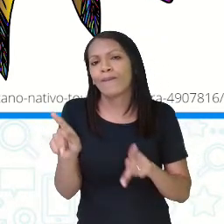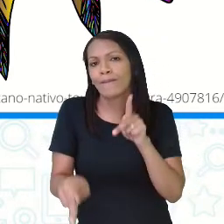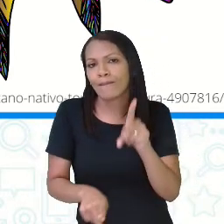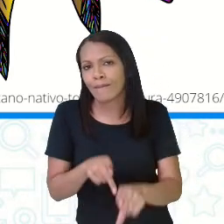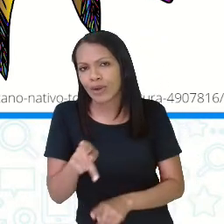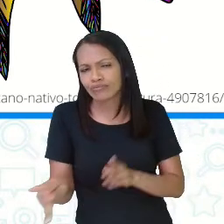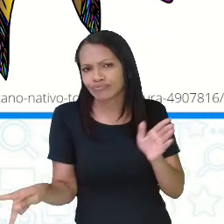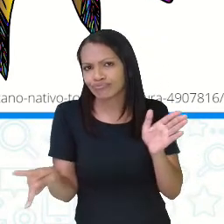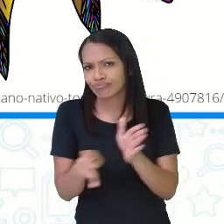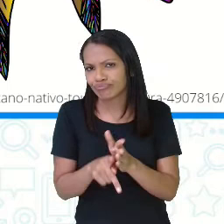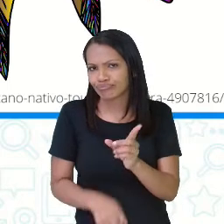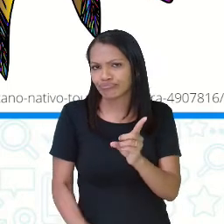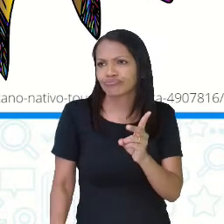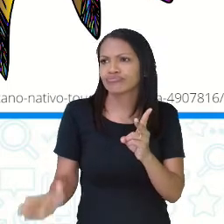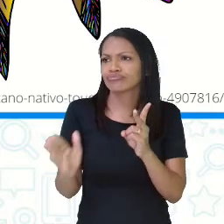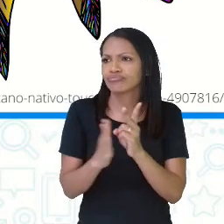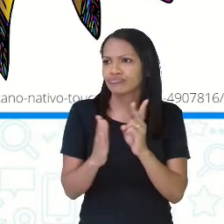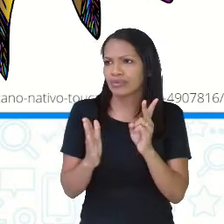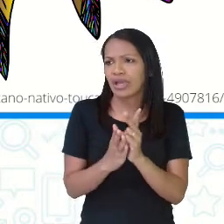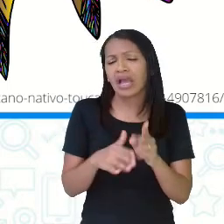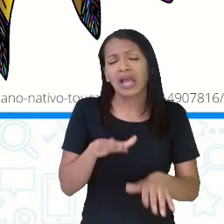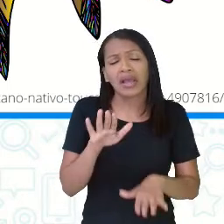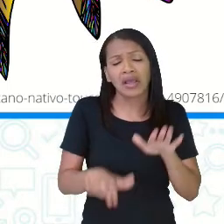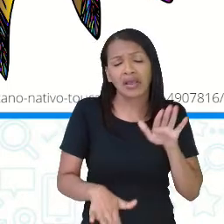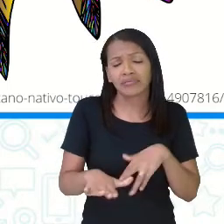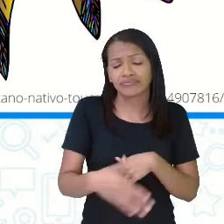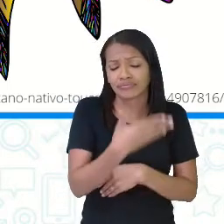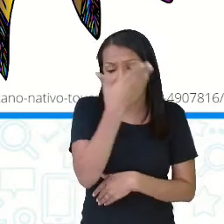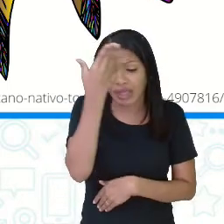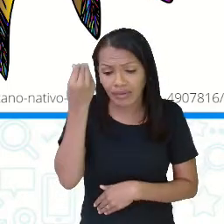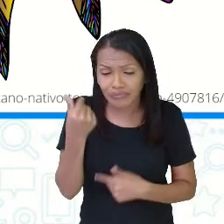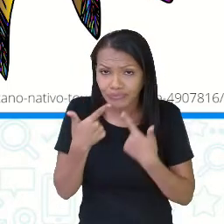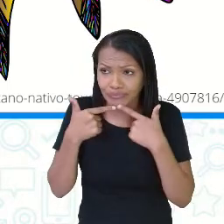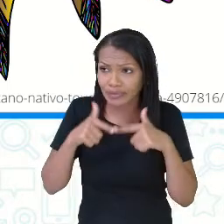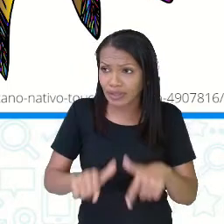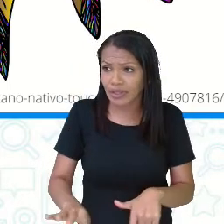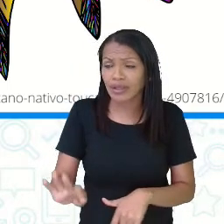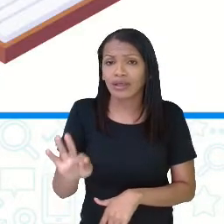deixam sumir. No ensinamento dos que sabem,